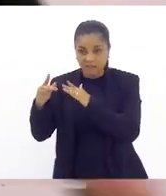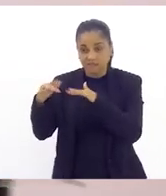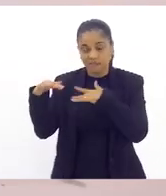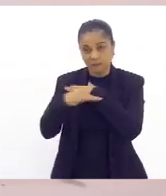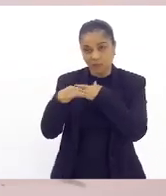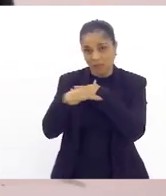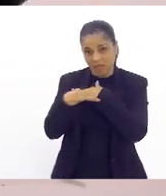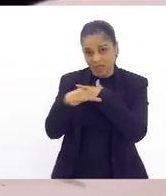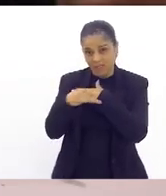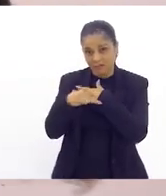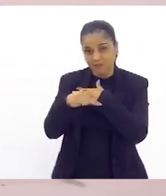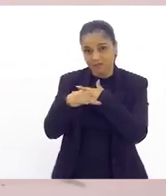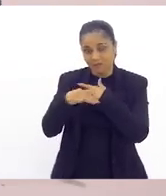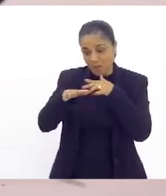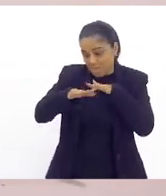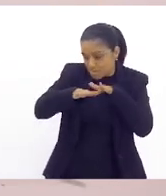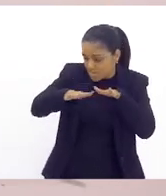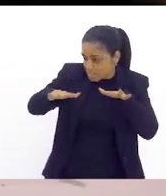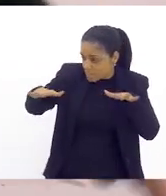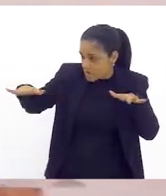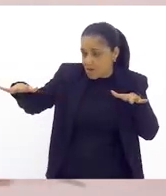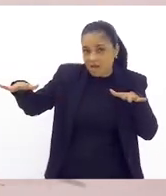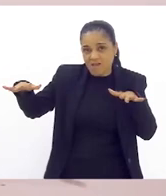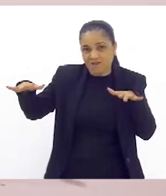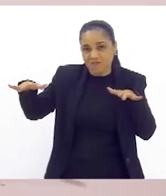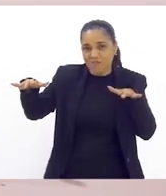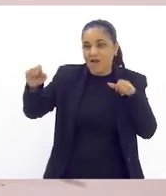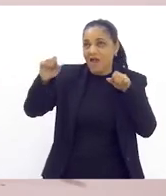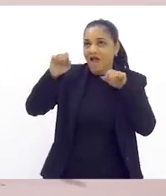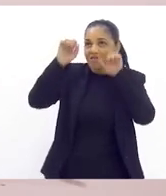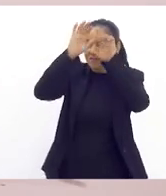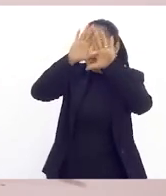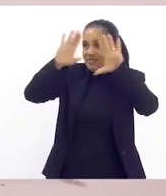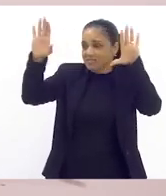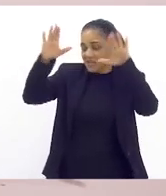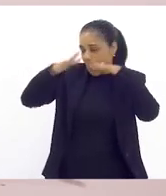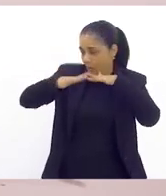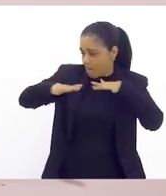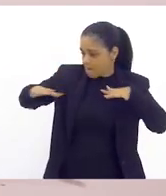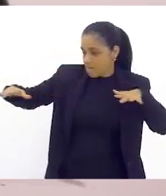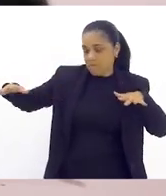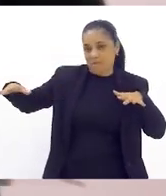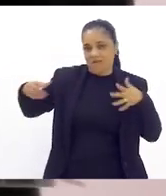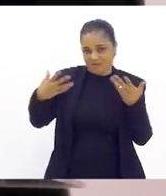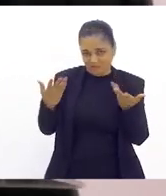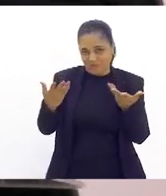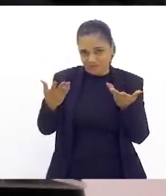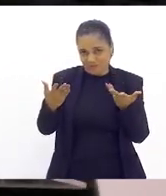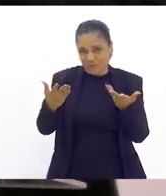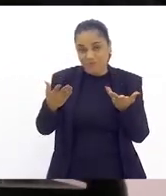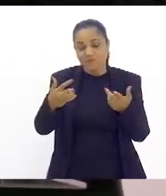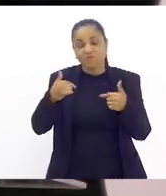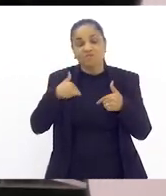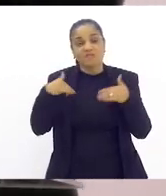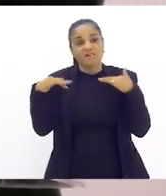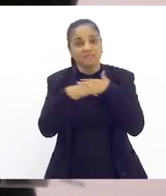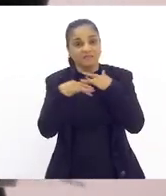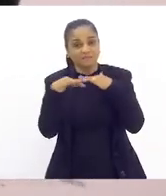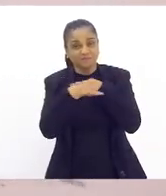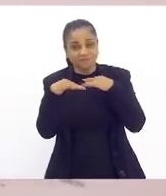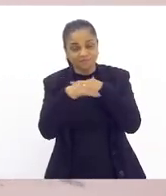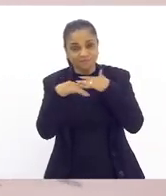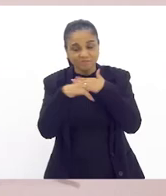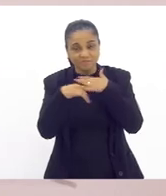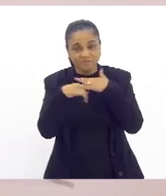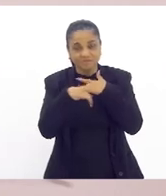praticamente plano superfície plana áreas muitas muito abertas e a nossa cidade também hoje recebe